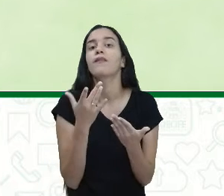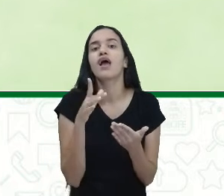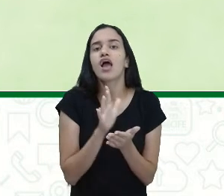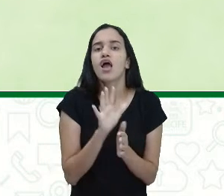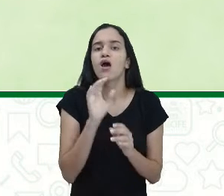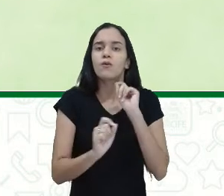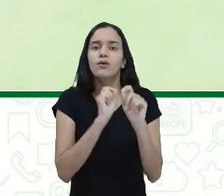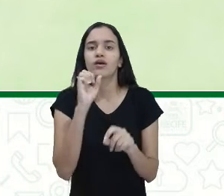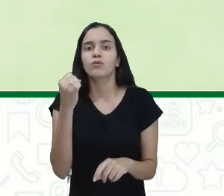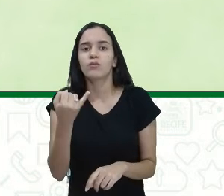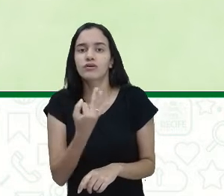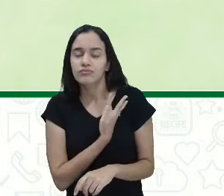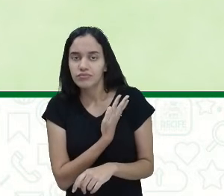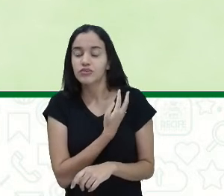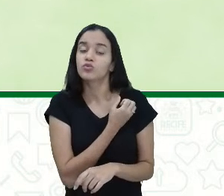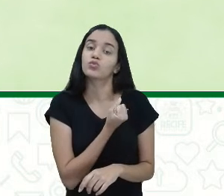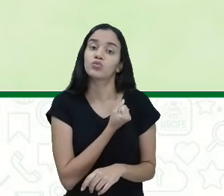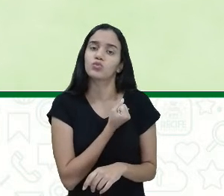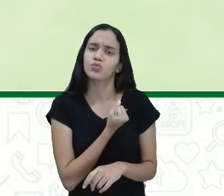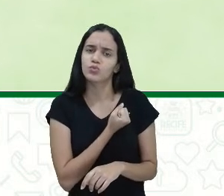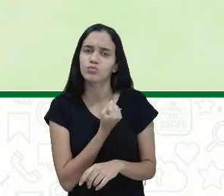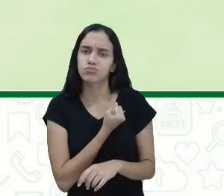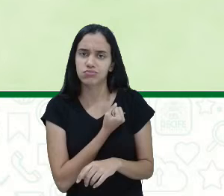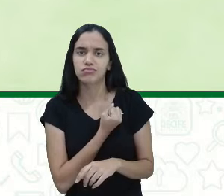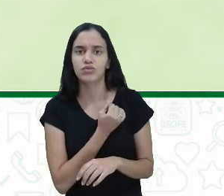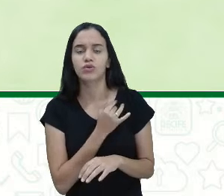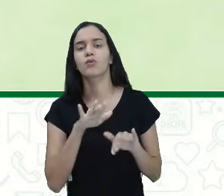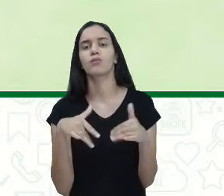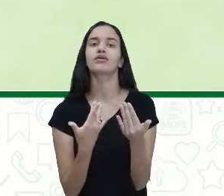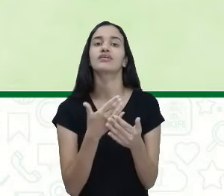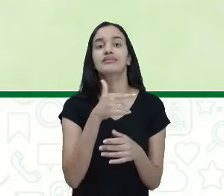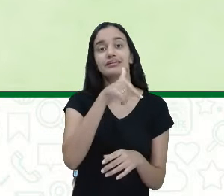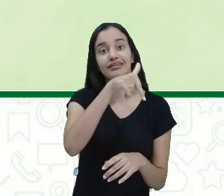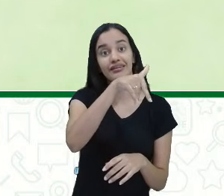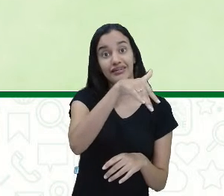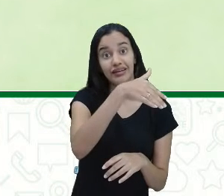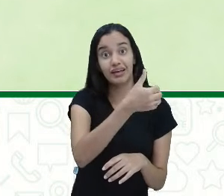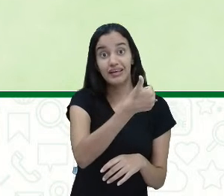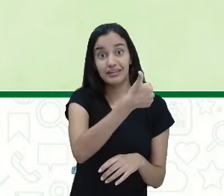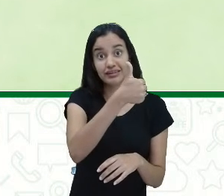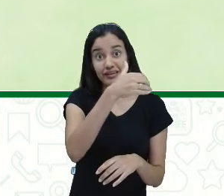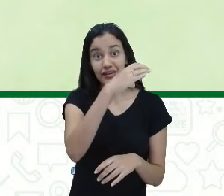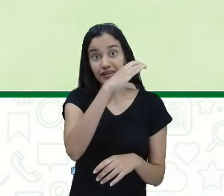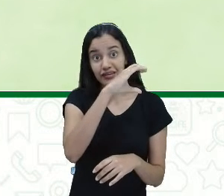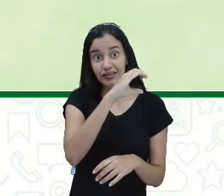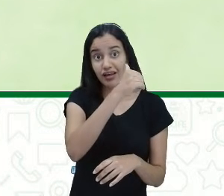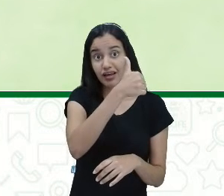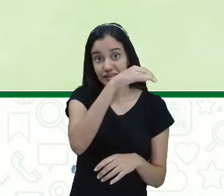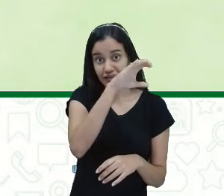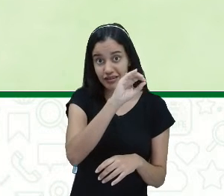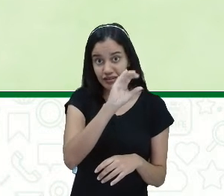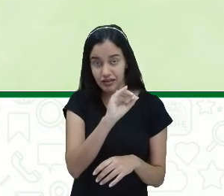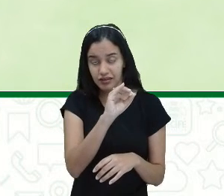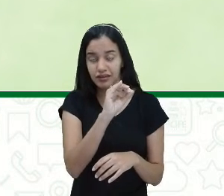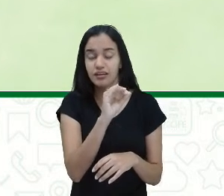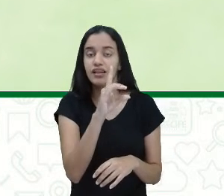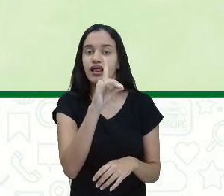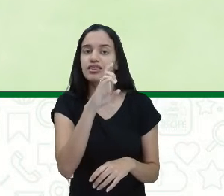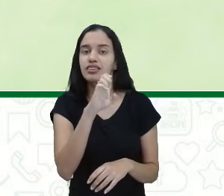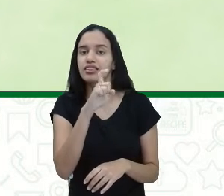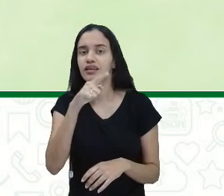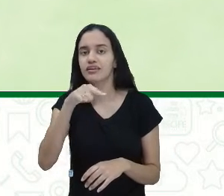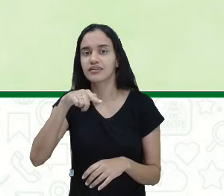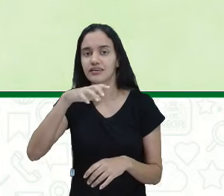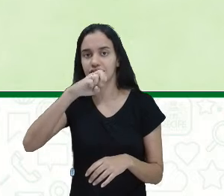uma decomposição, ou seja, eu estou decompondo ele em setena, centena, dezena e unidade.